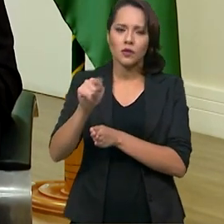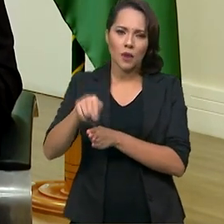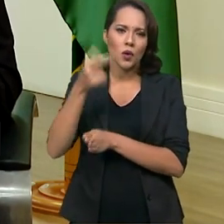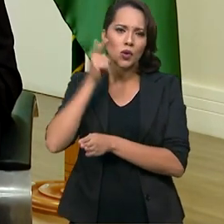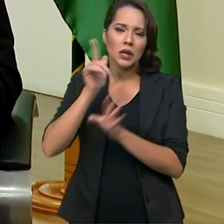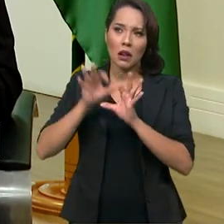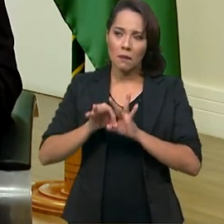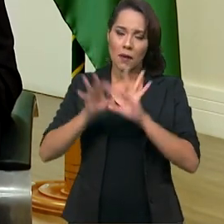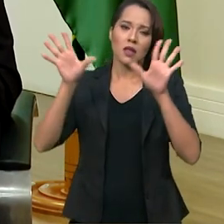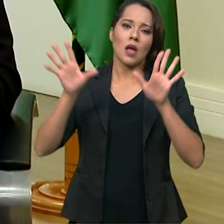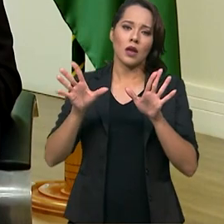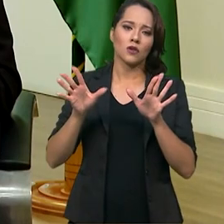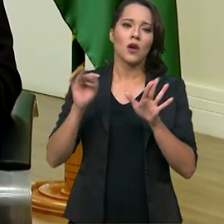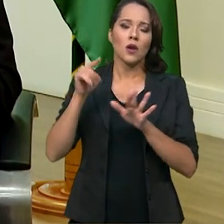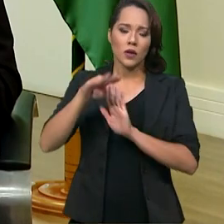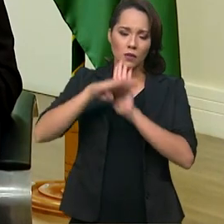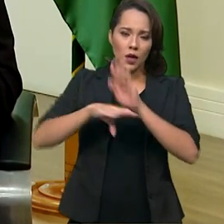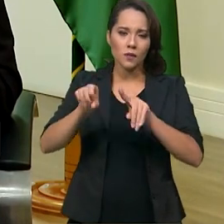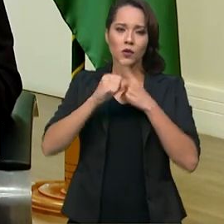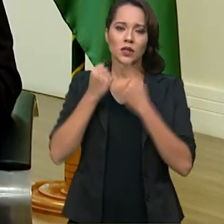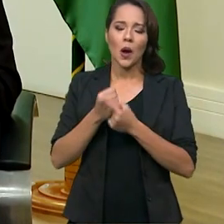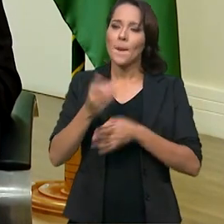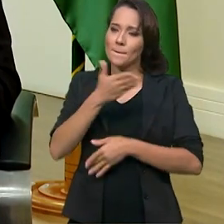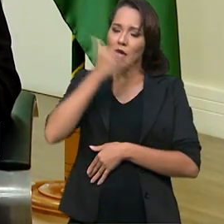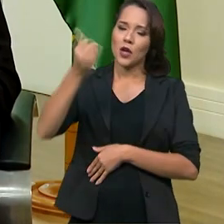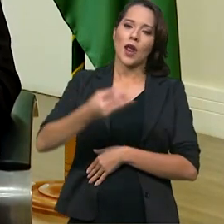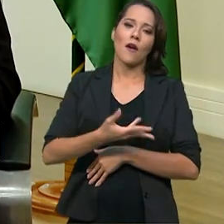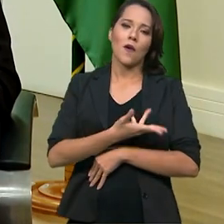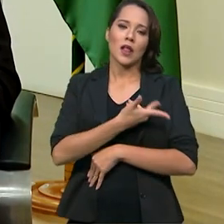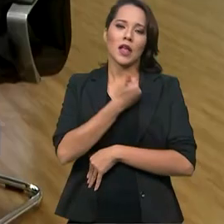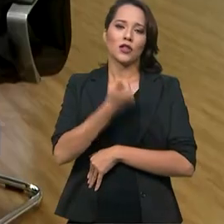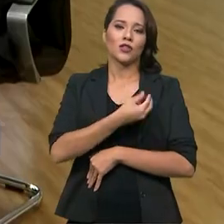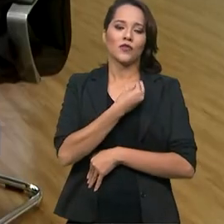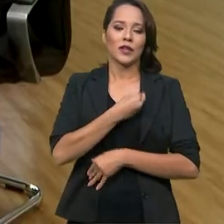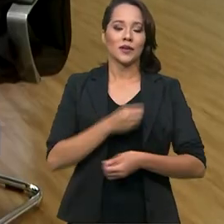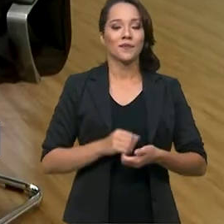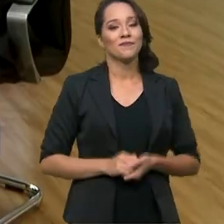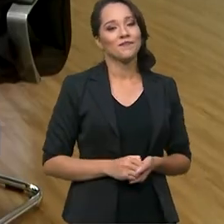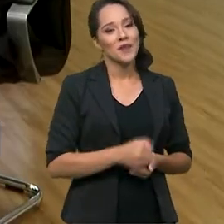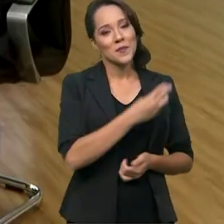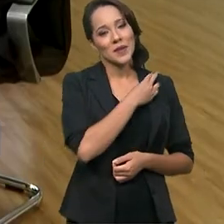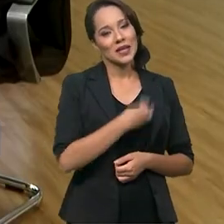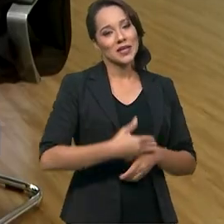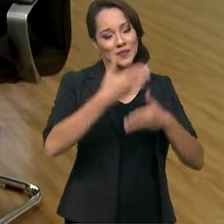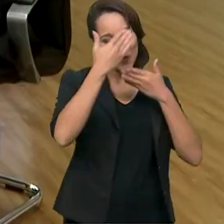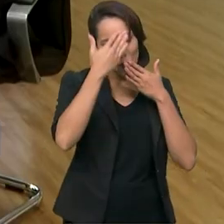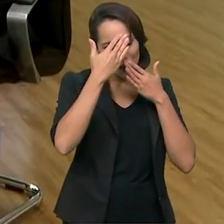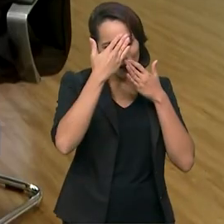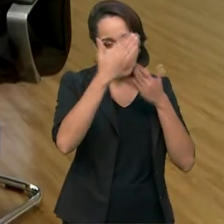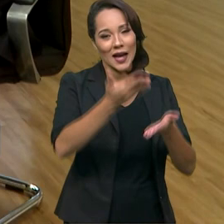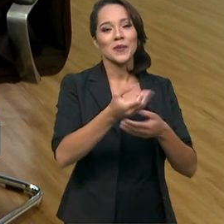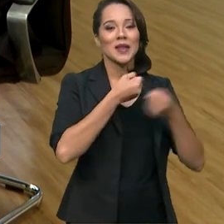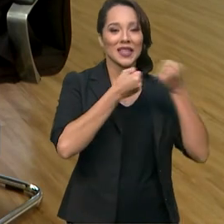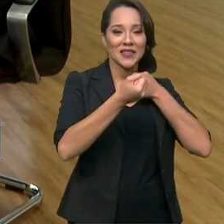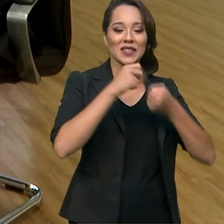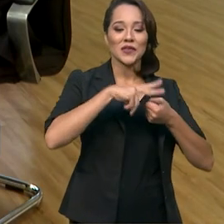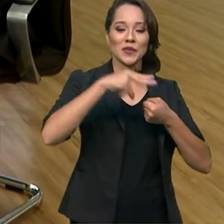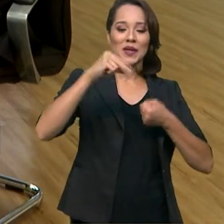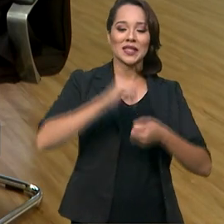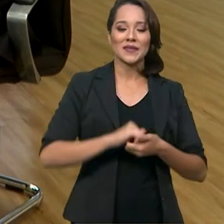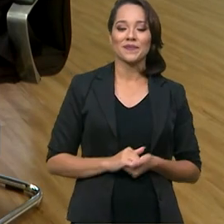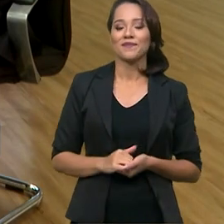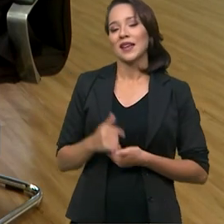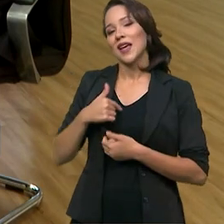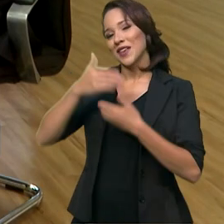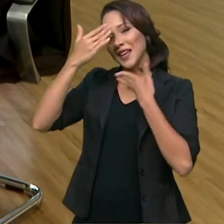que a pessoa consiga, através desses programas, melhorar sua qualidade de vida. Ministro, muito obrigada pela sua entrevista na Voz do Brasil.